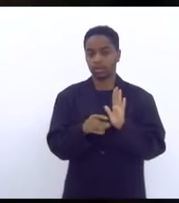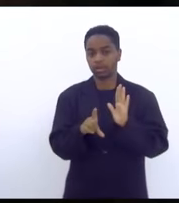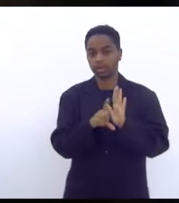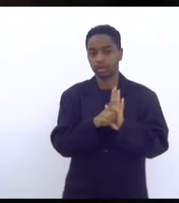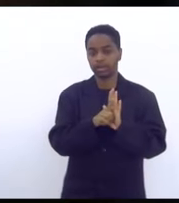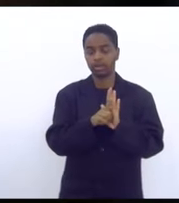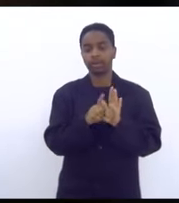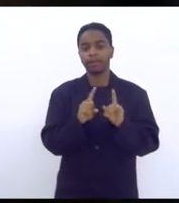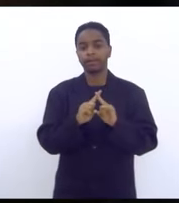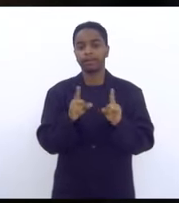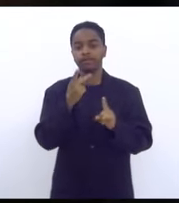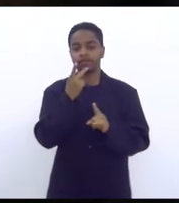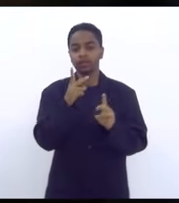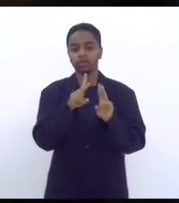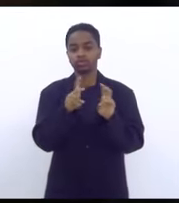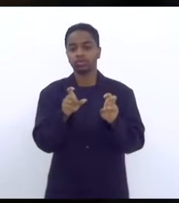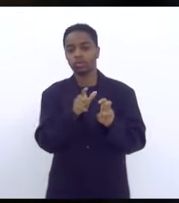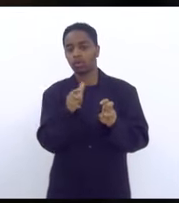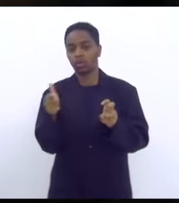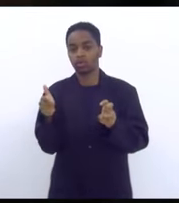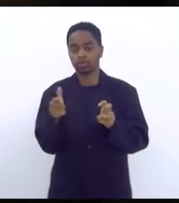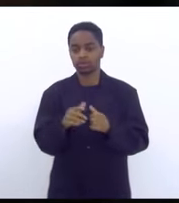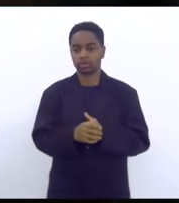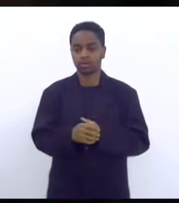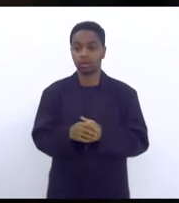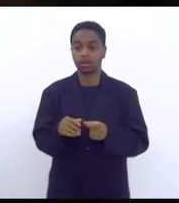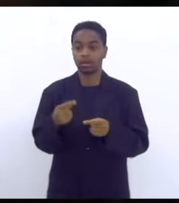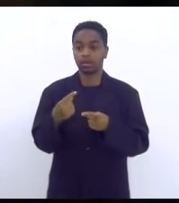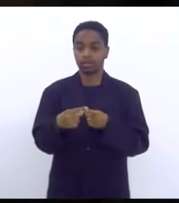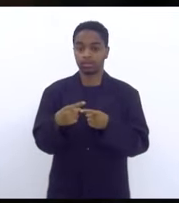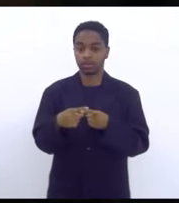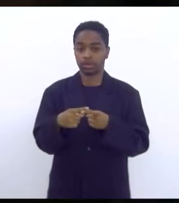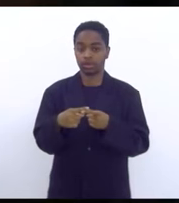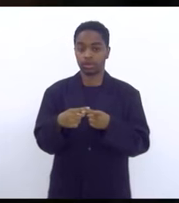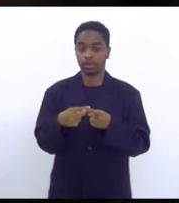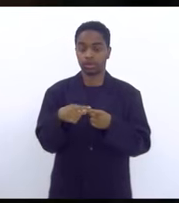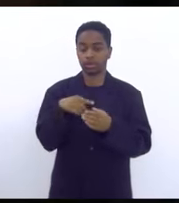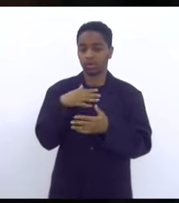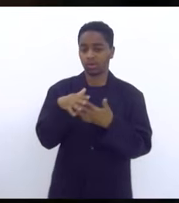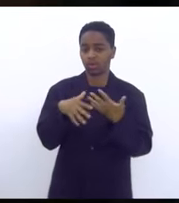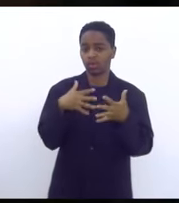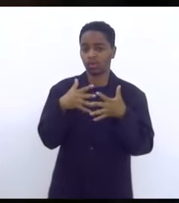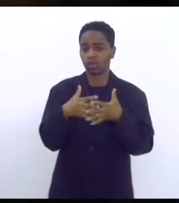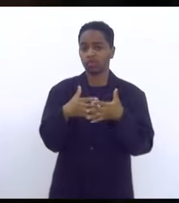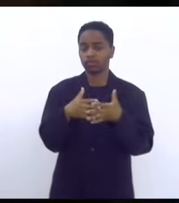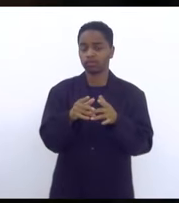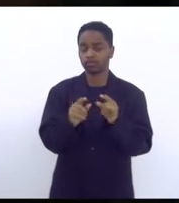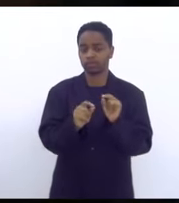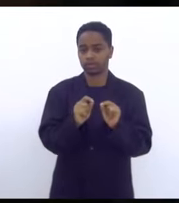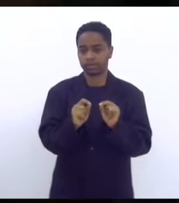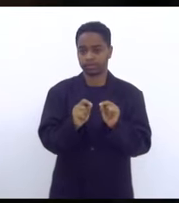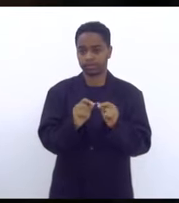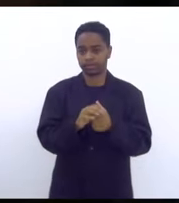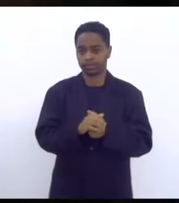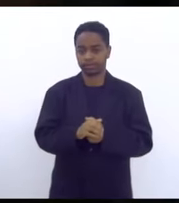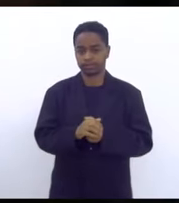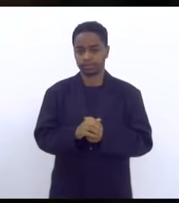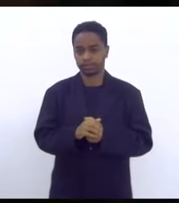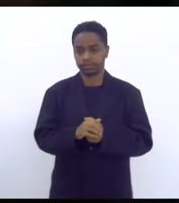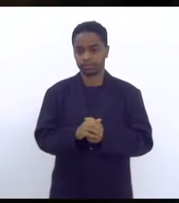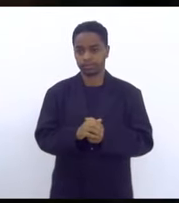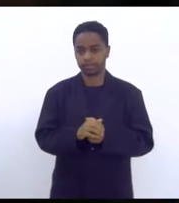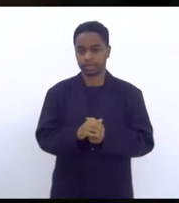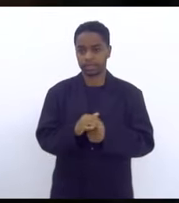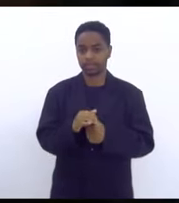se referir a outra. Porque um embrólio dessa questão é exatamente quem